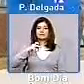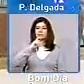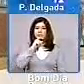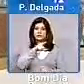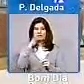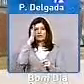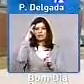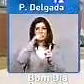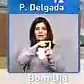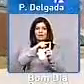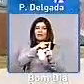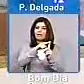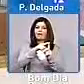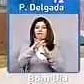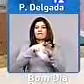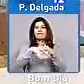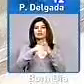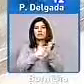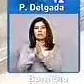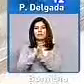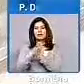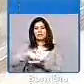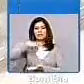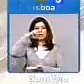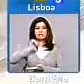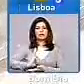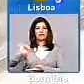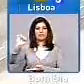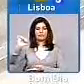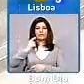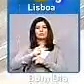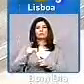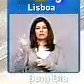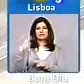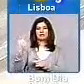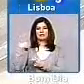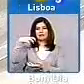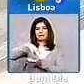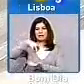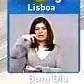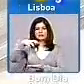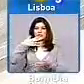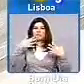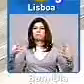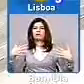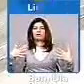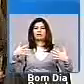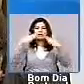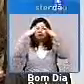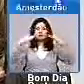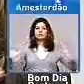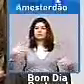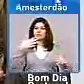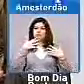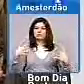inovação nos seus próprios edifícios. Porque têm equipamentos muito grandes, com coberturas muito extensas, que